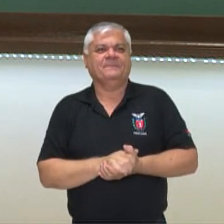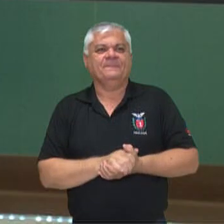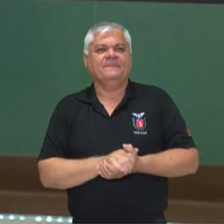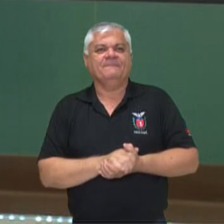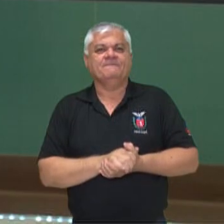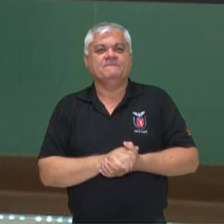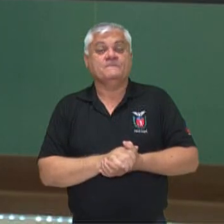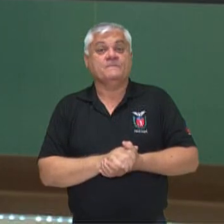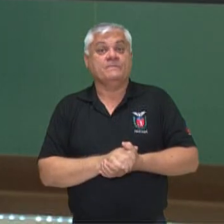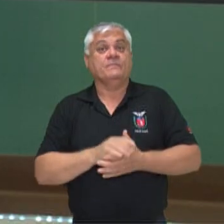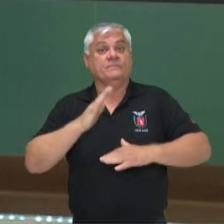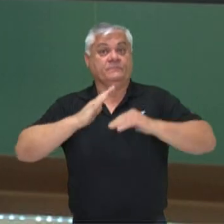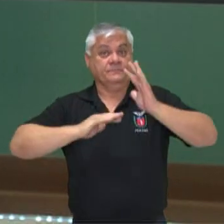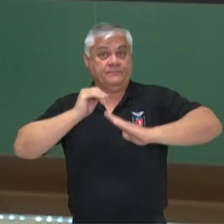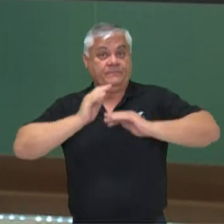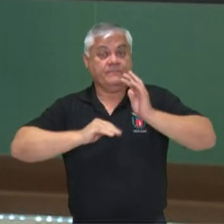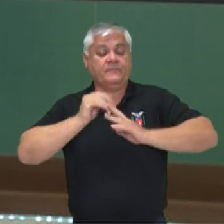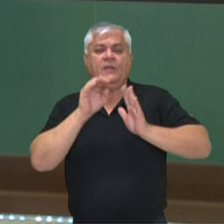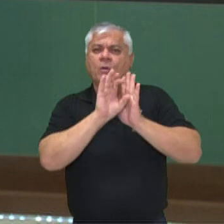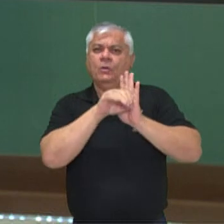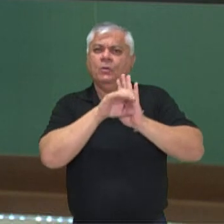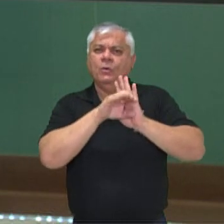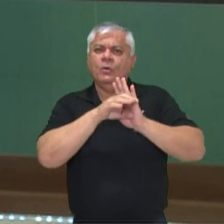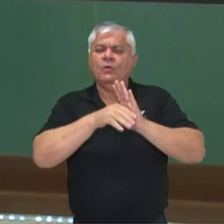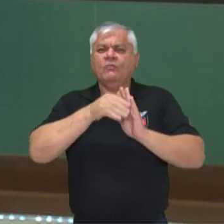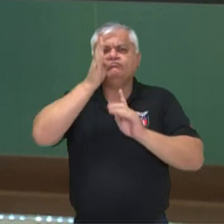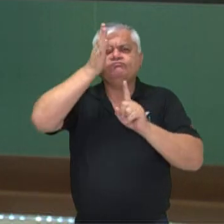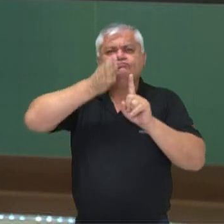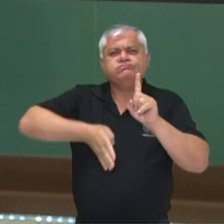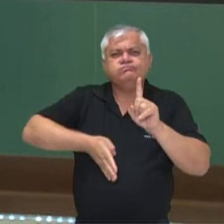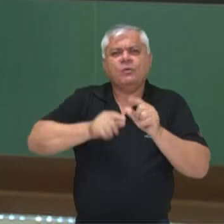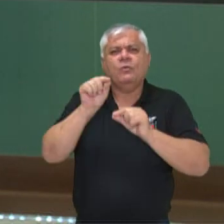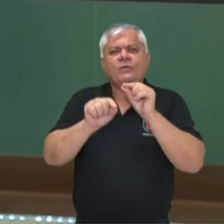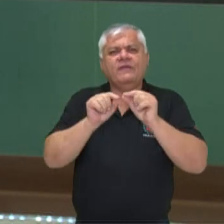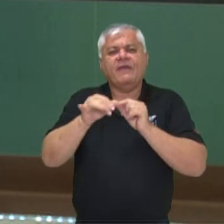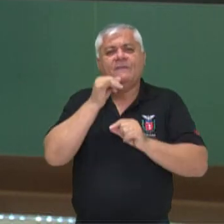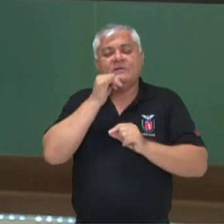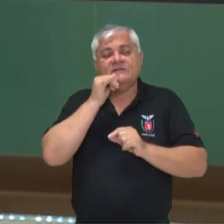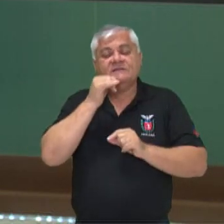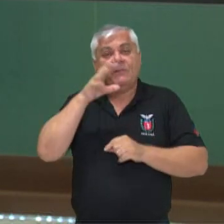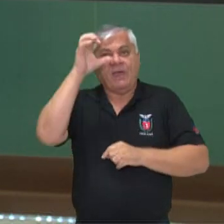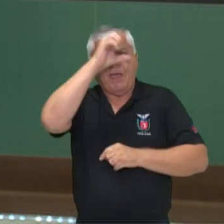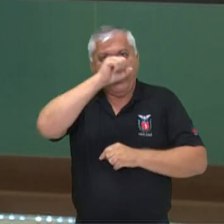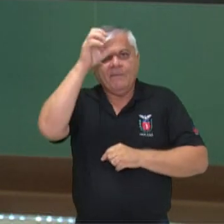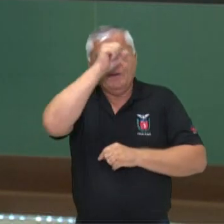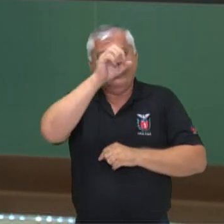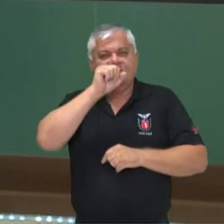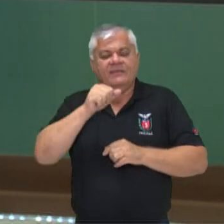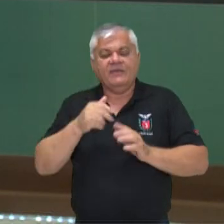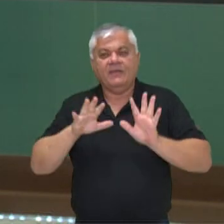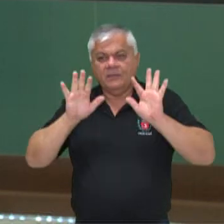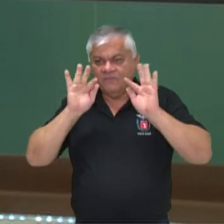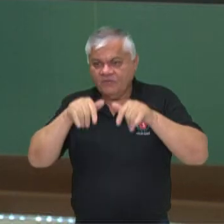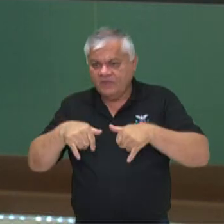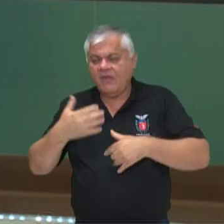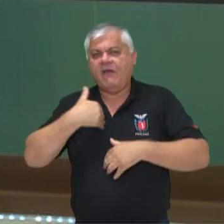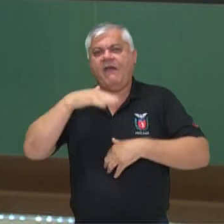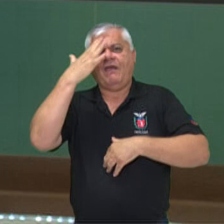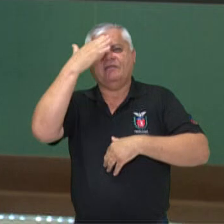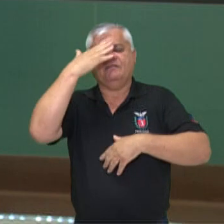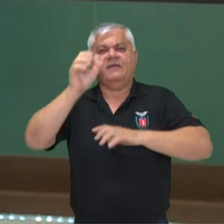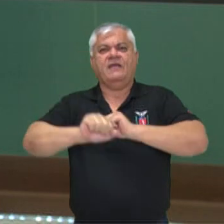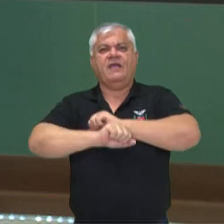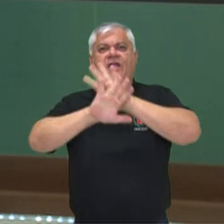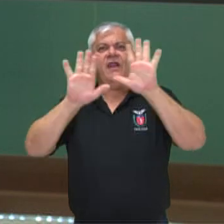lá. Praticar os conceitos de fatoração, é isso que eu preciso que você aprenda, que você chegue até o final da aula entendendo como que eu coloco